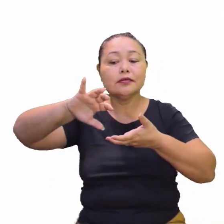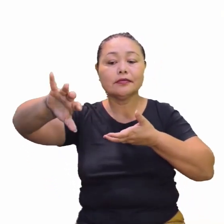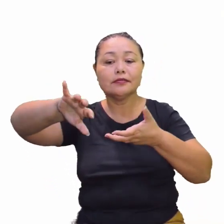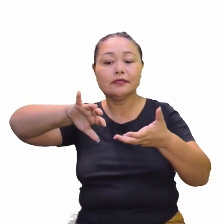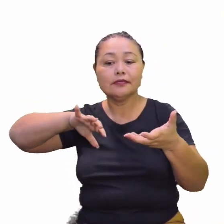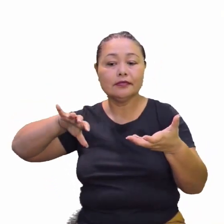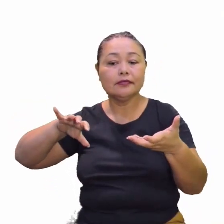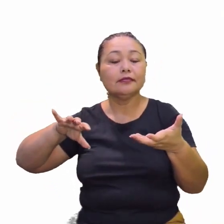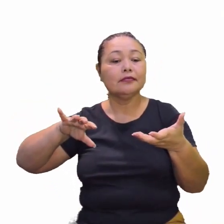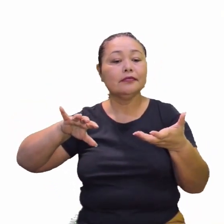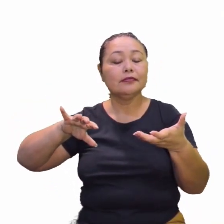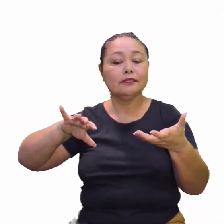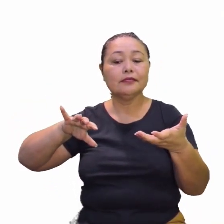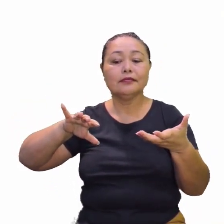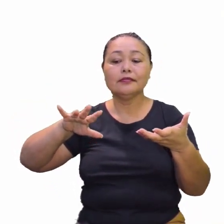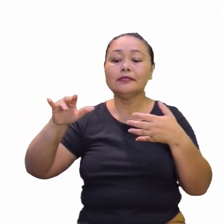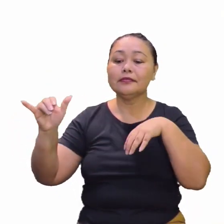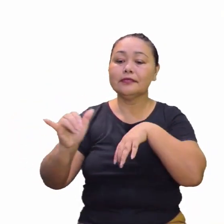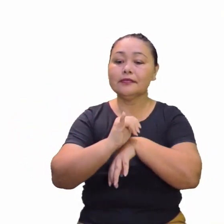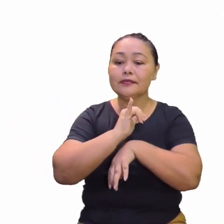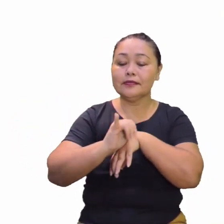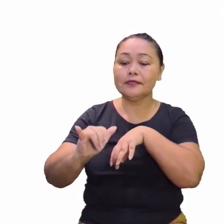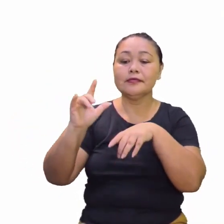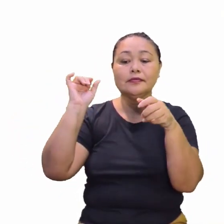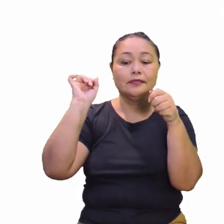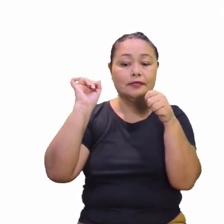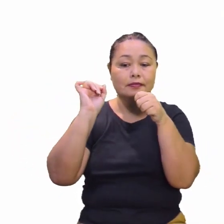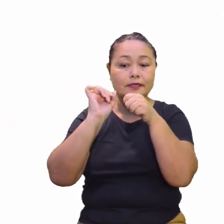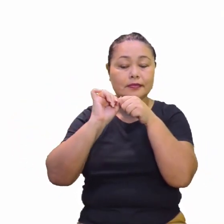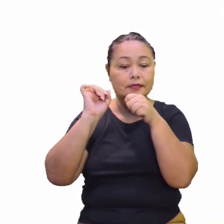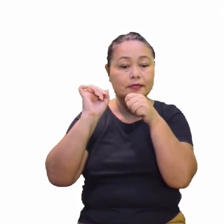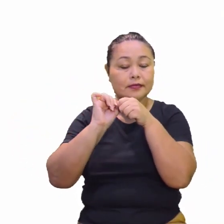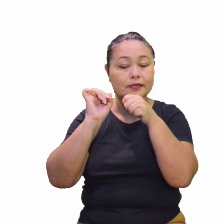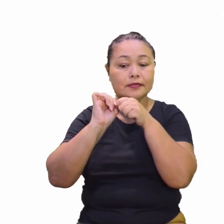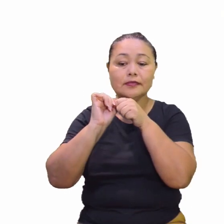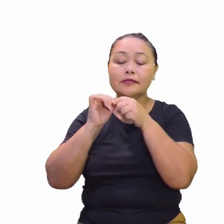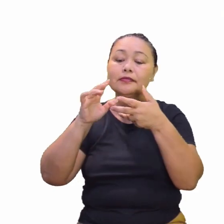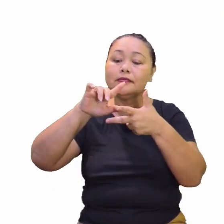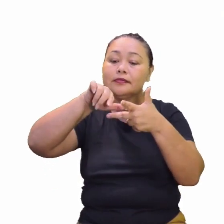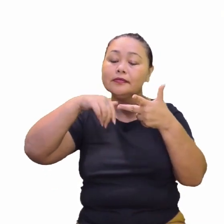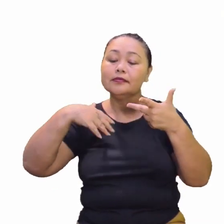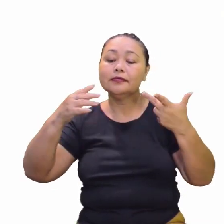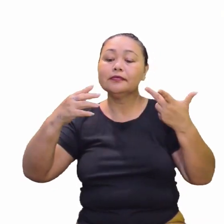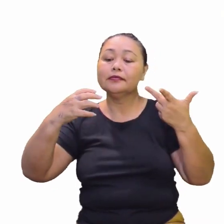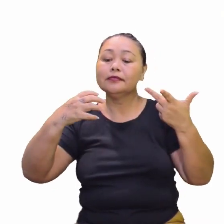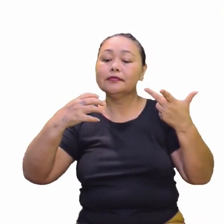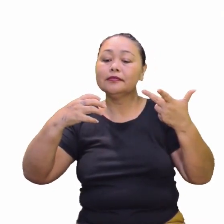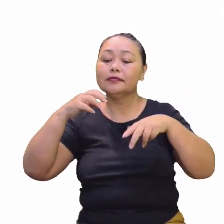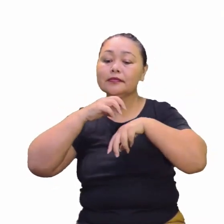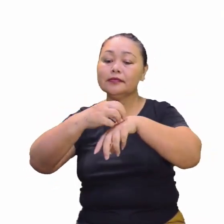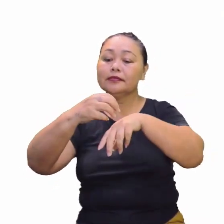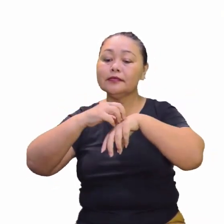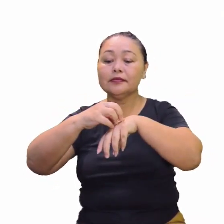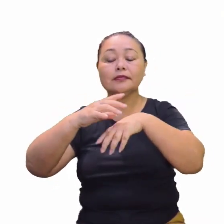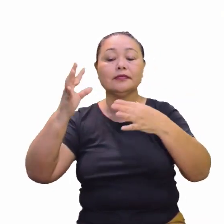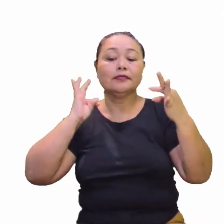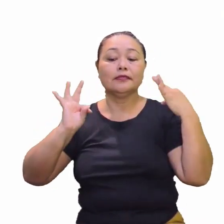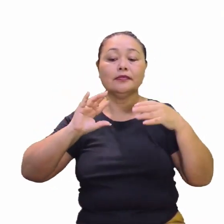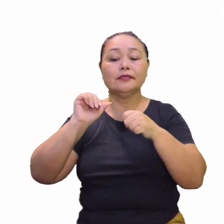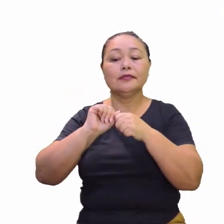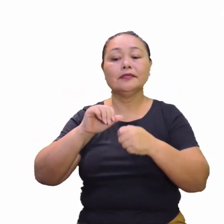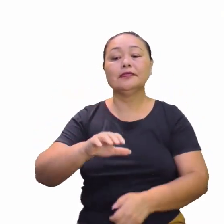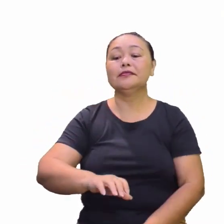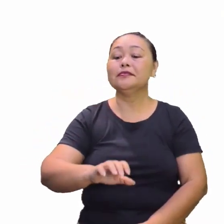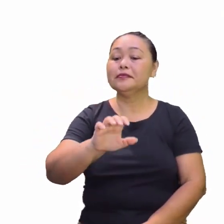divisão regional muito bem estratégica feita pelo setor de turismo governamental de Rondônia,